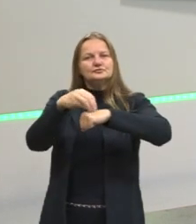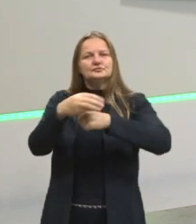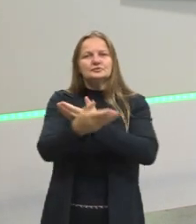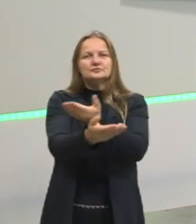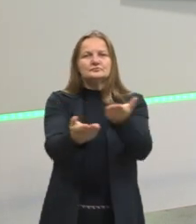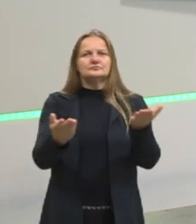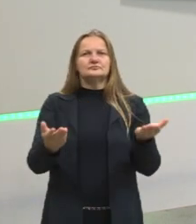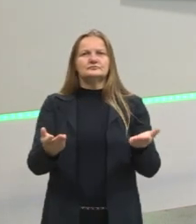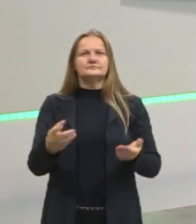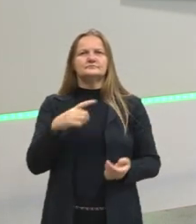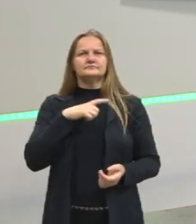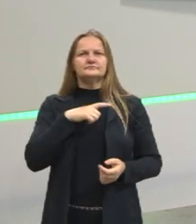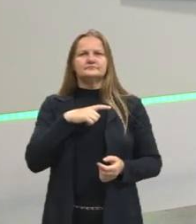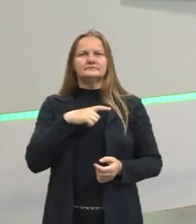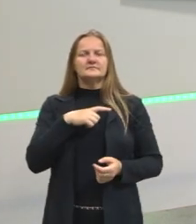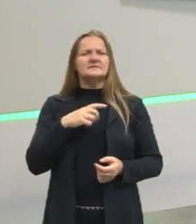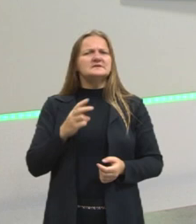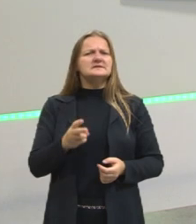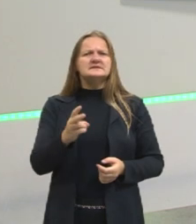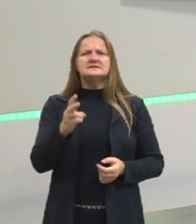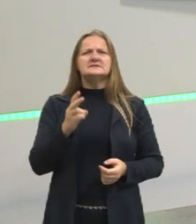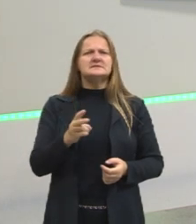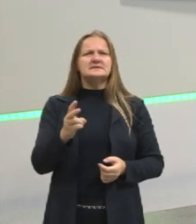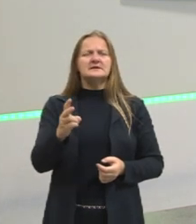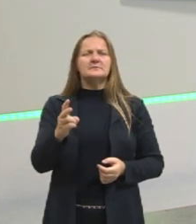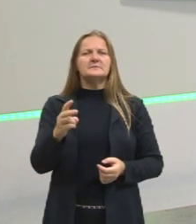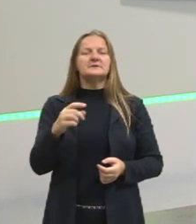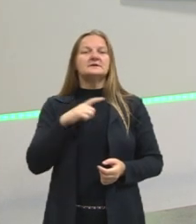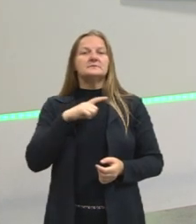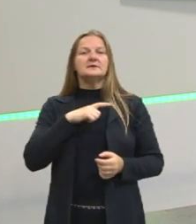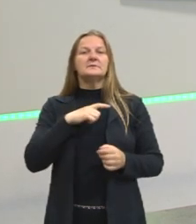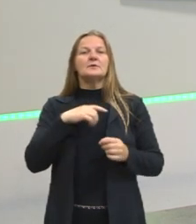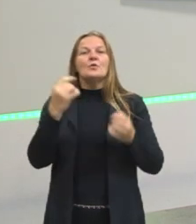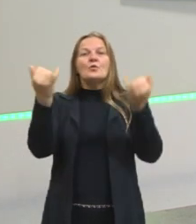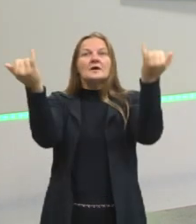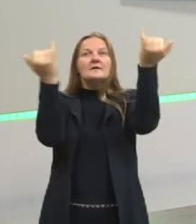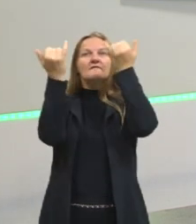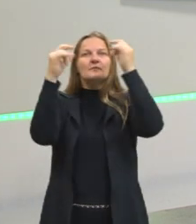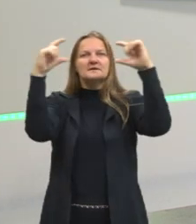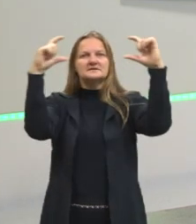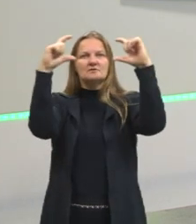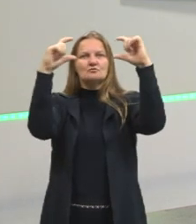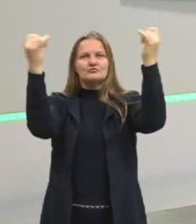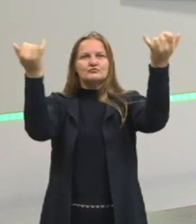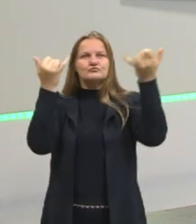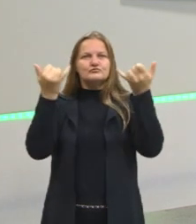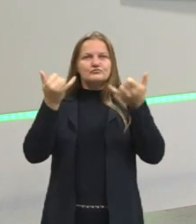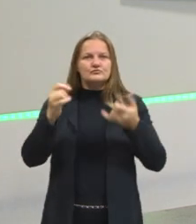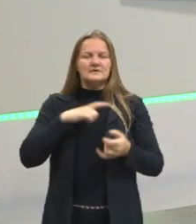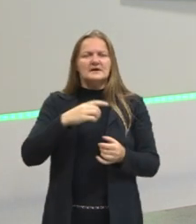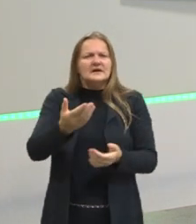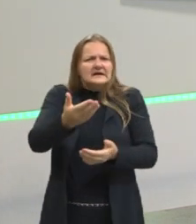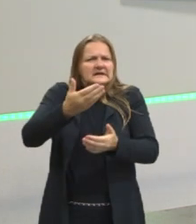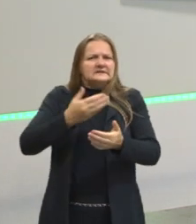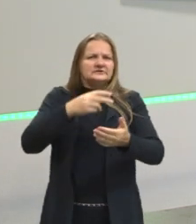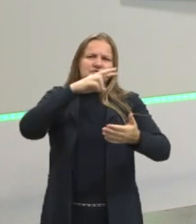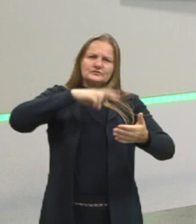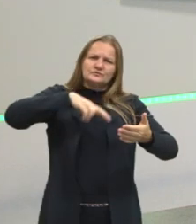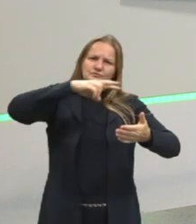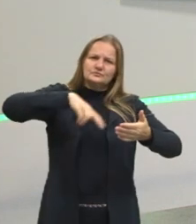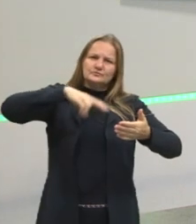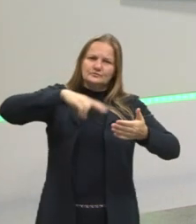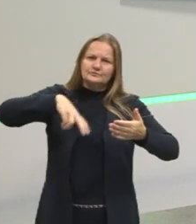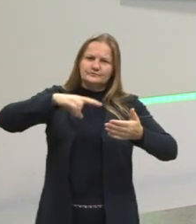vocês é que partamos sempre do enunciado Então antes de lermos a charge